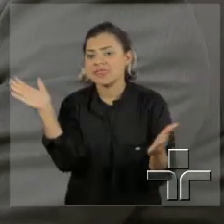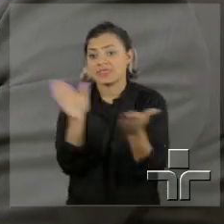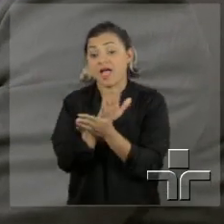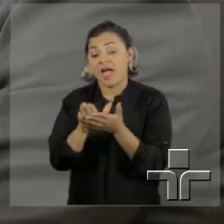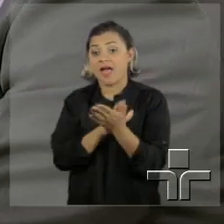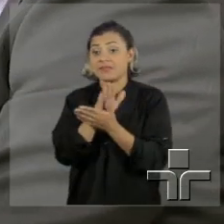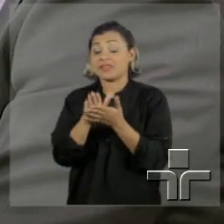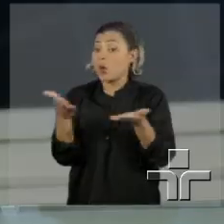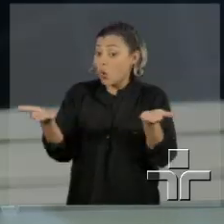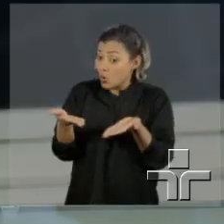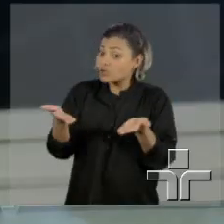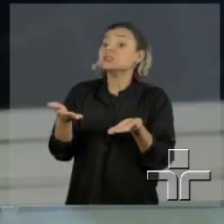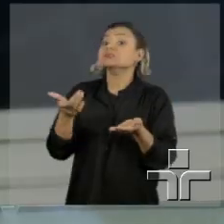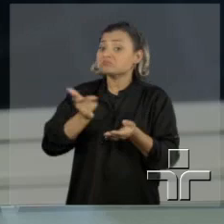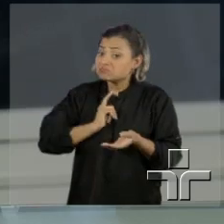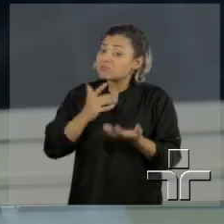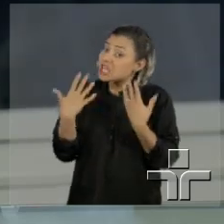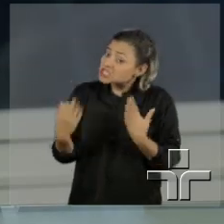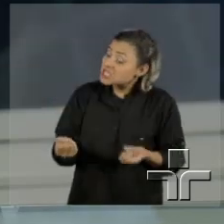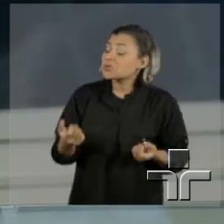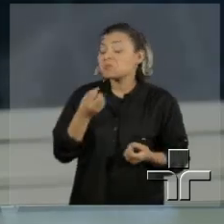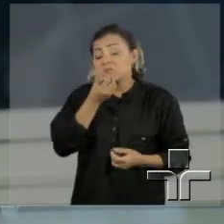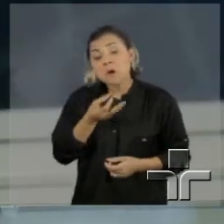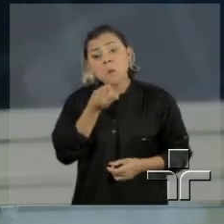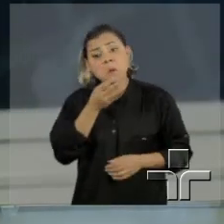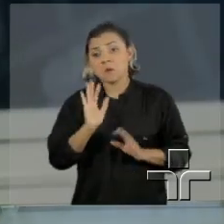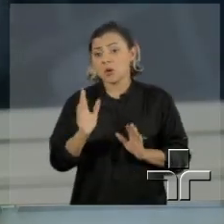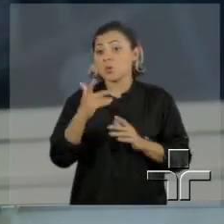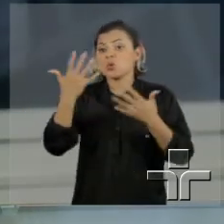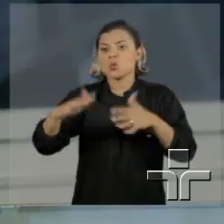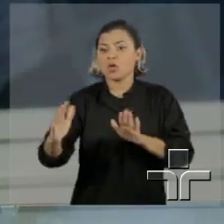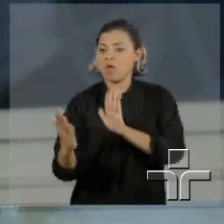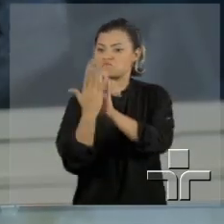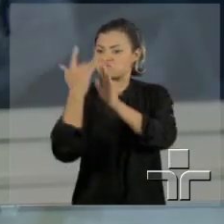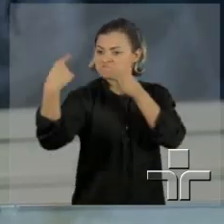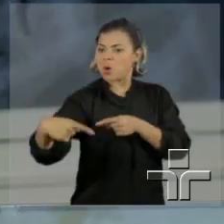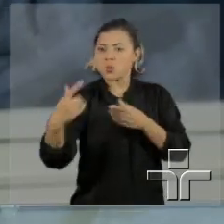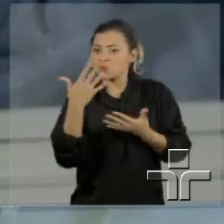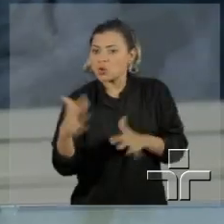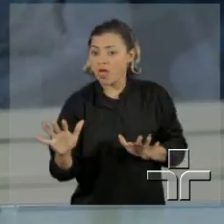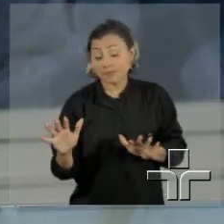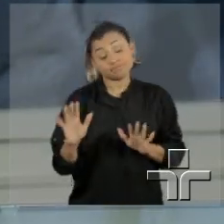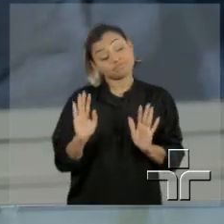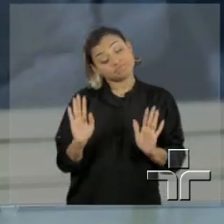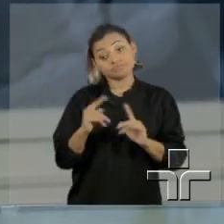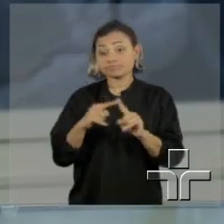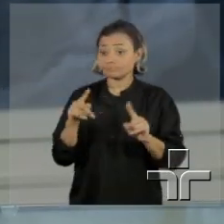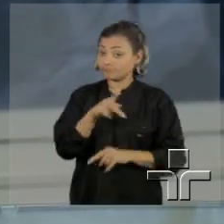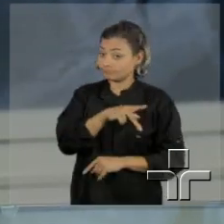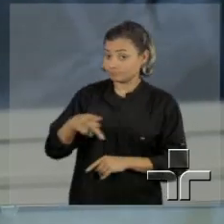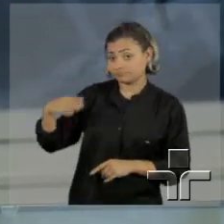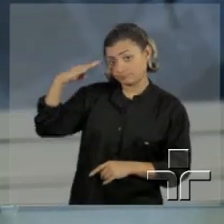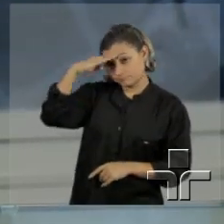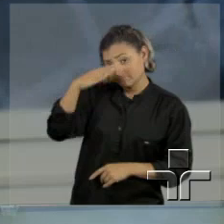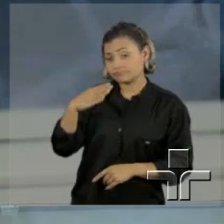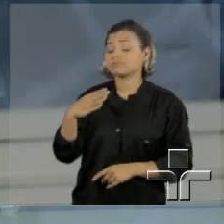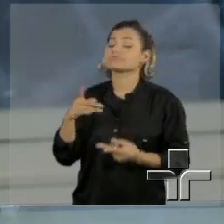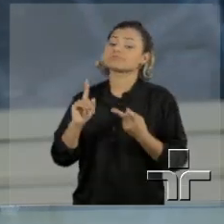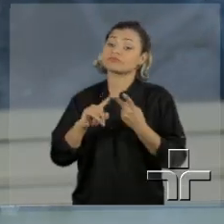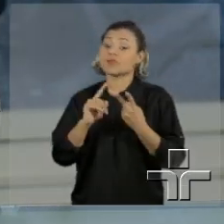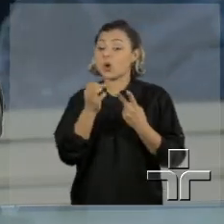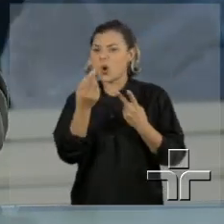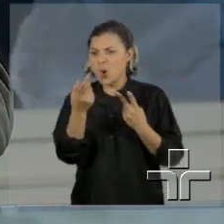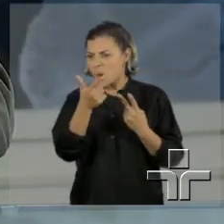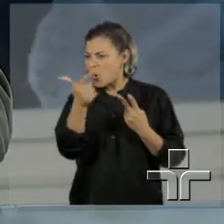com a imprensa, ou seja, não quer o contraditório, não quer ser confrontado. Agora, muitas vezes a fala do Bolsonaro ou daqueles que